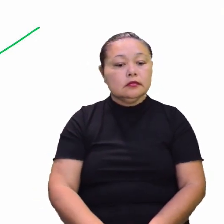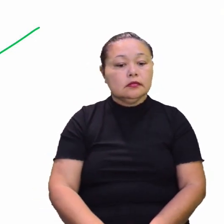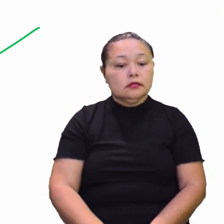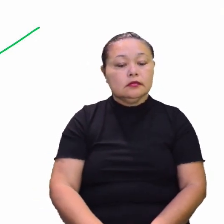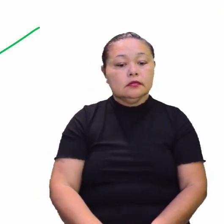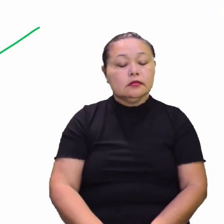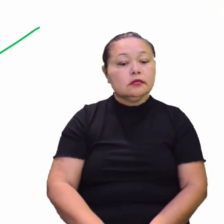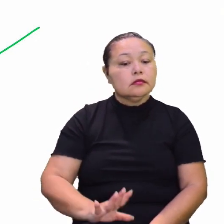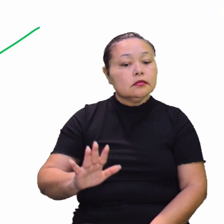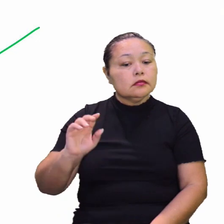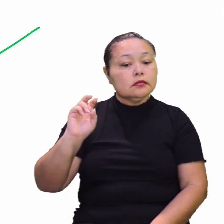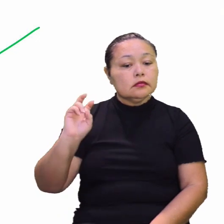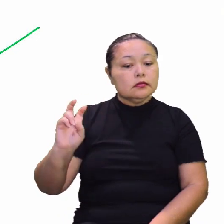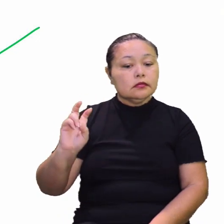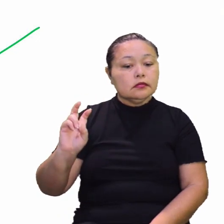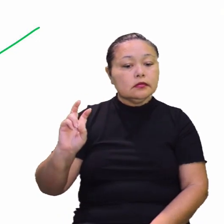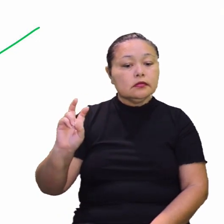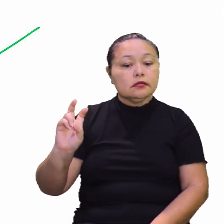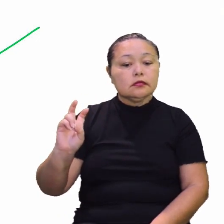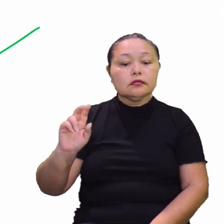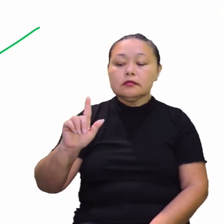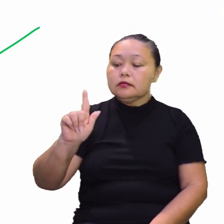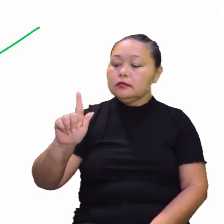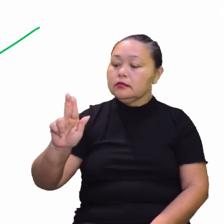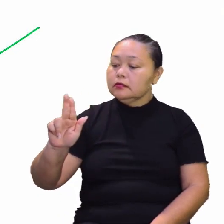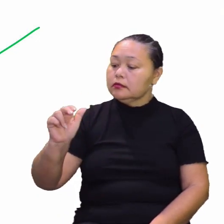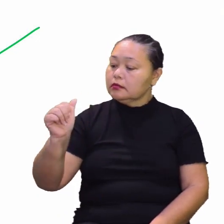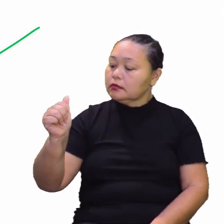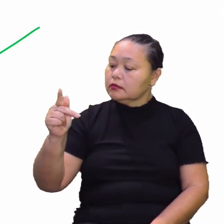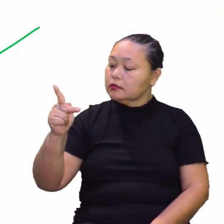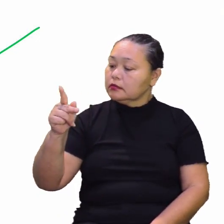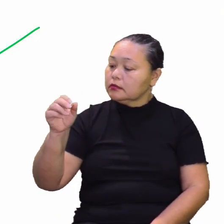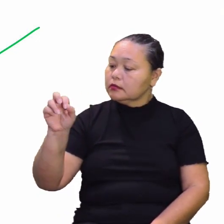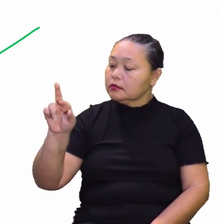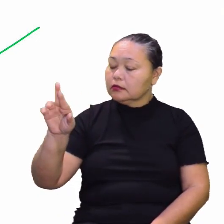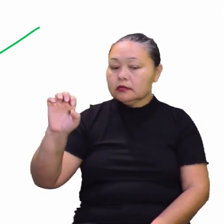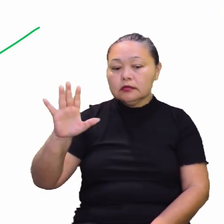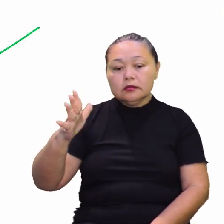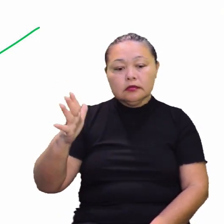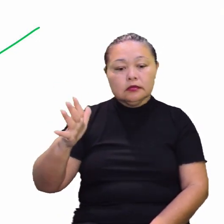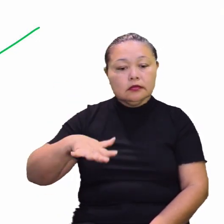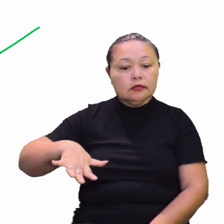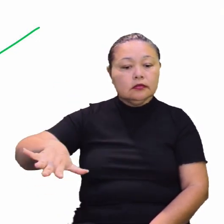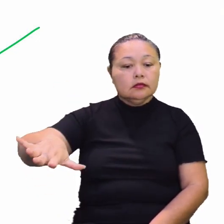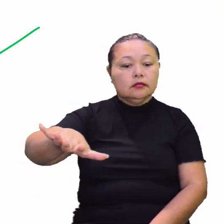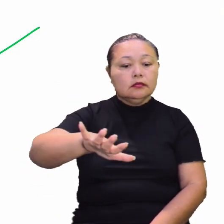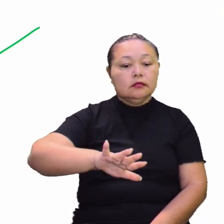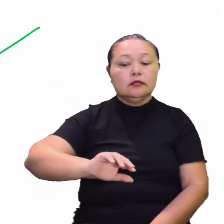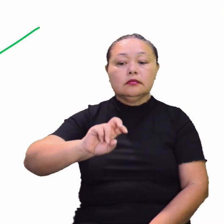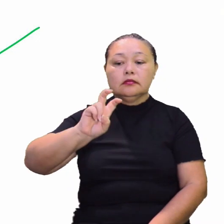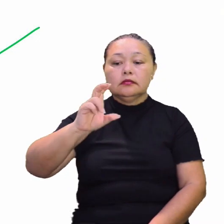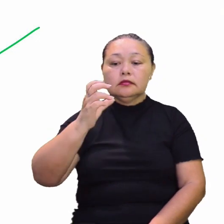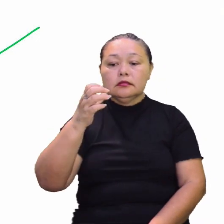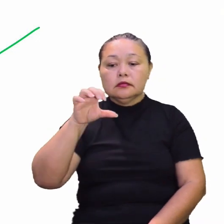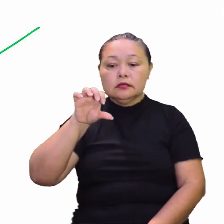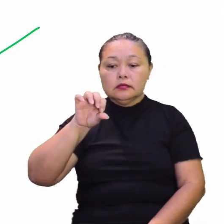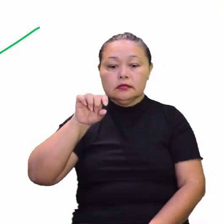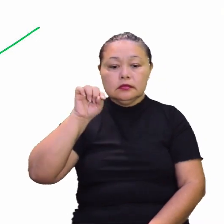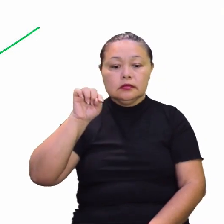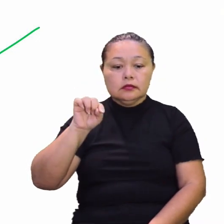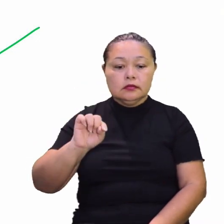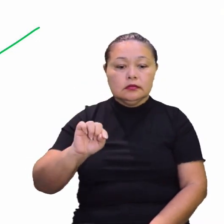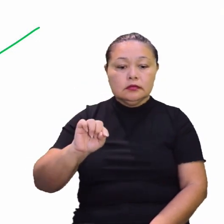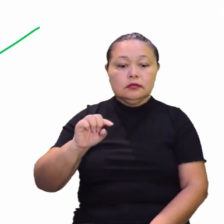A quinta bacia, bacia do Guaporé, com uma área de 59.339 quilômetros